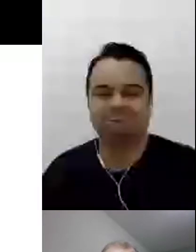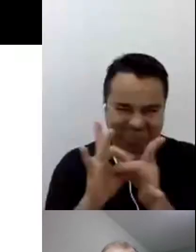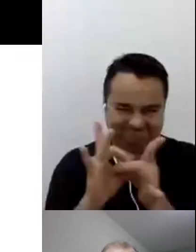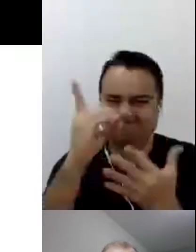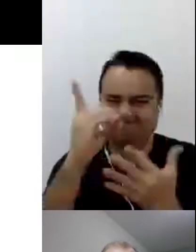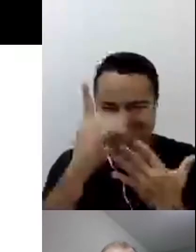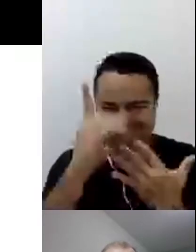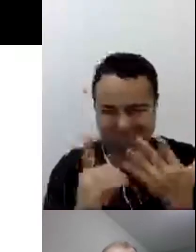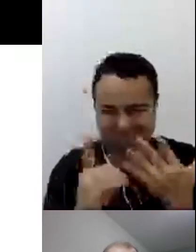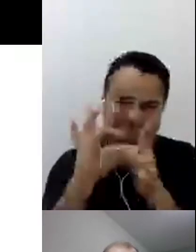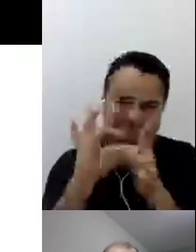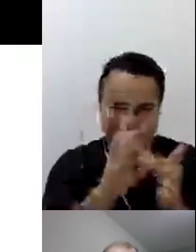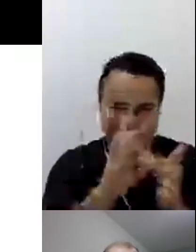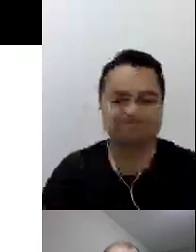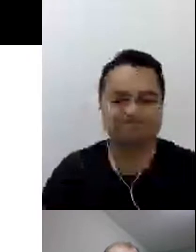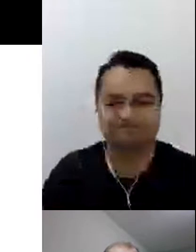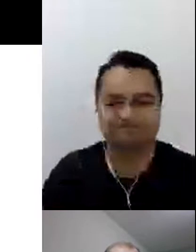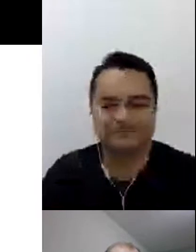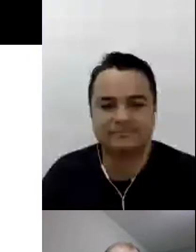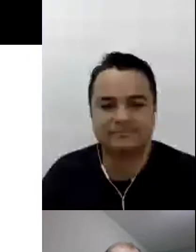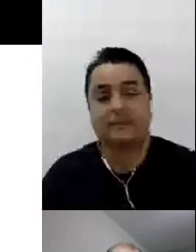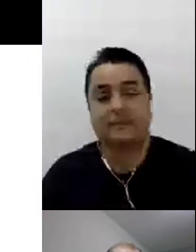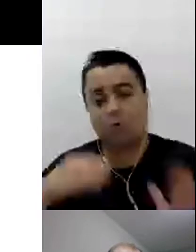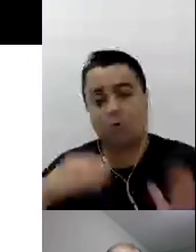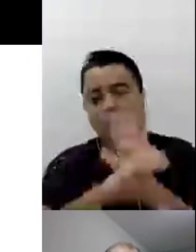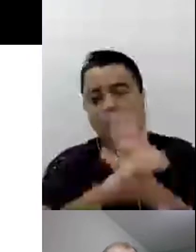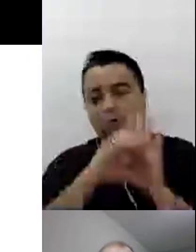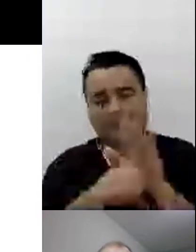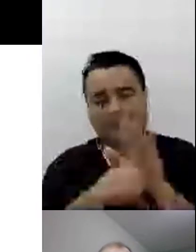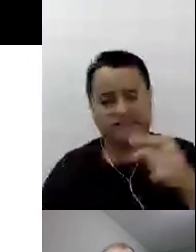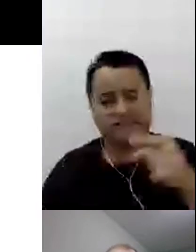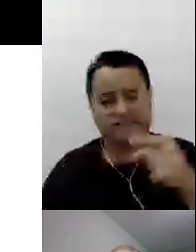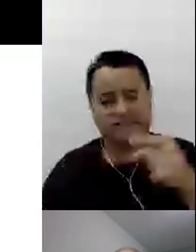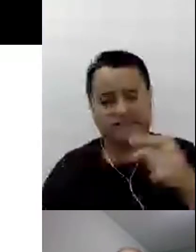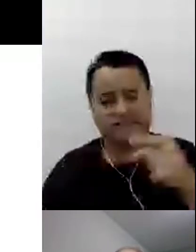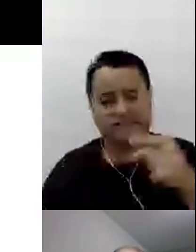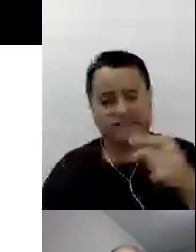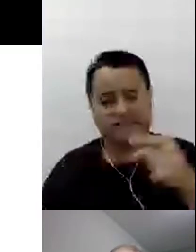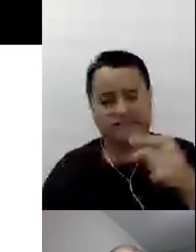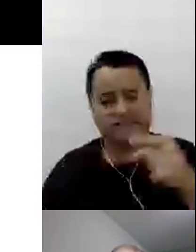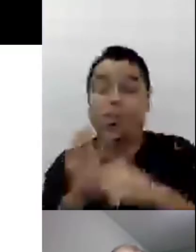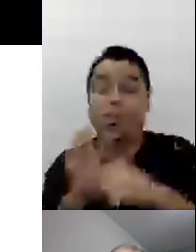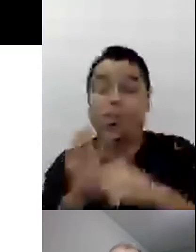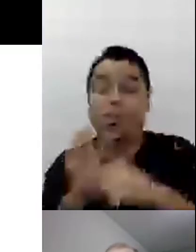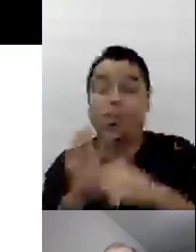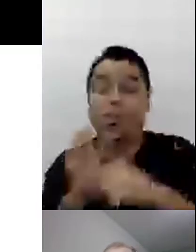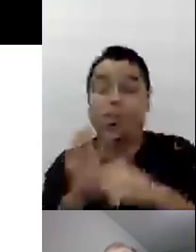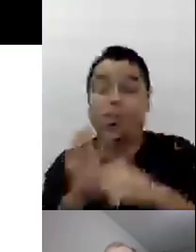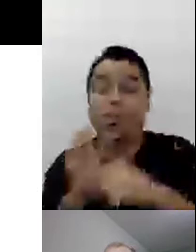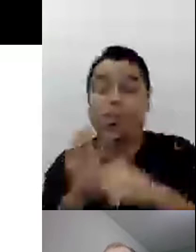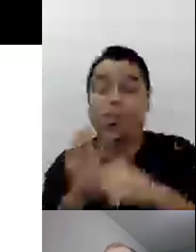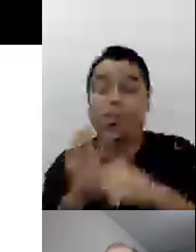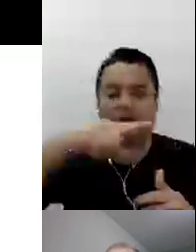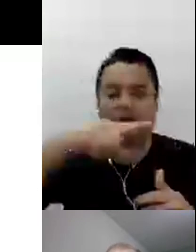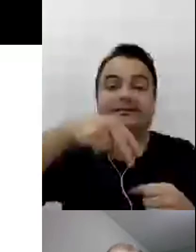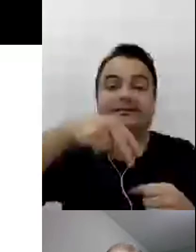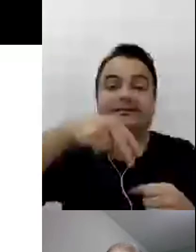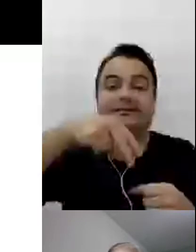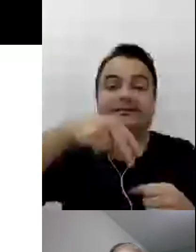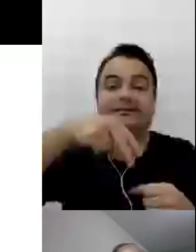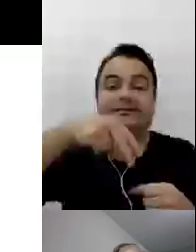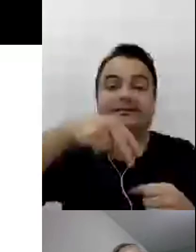E, cara, o que eu trouxe, esse conceito todo, ele é bastante complexo. Como a gente faz para sair do nível de abstração de um